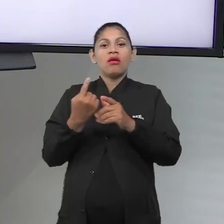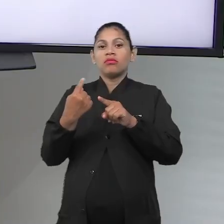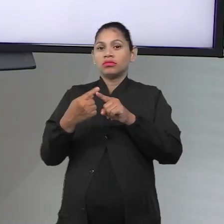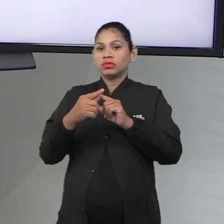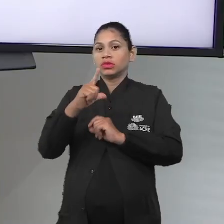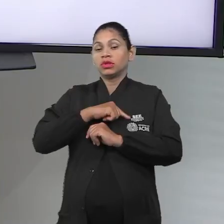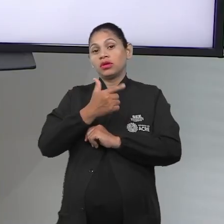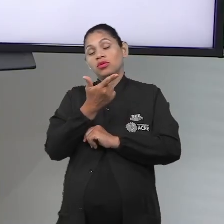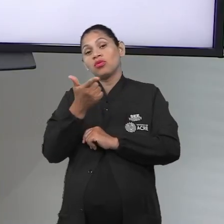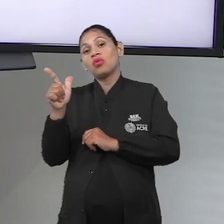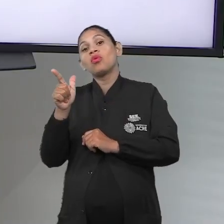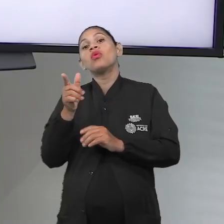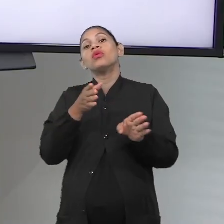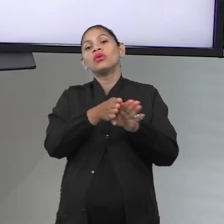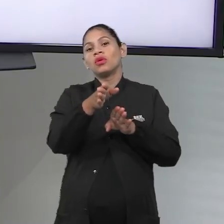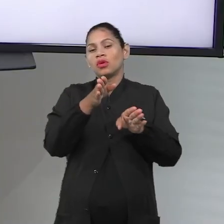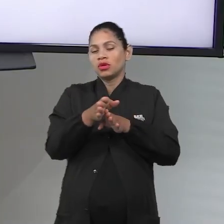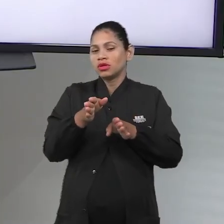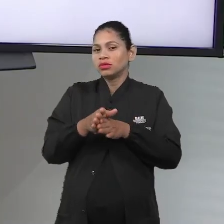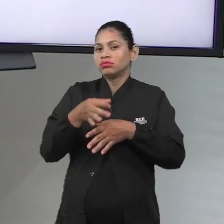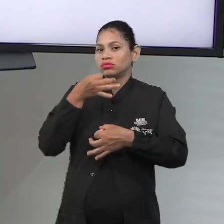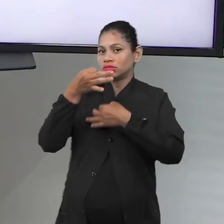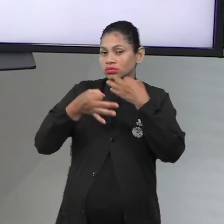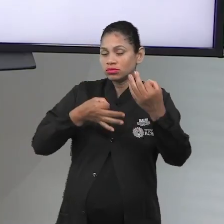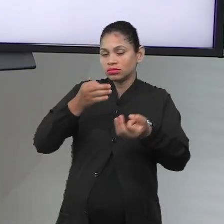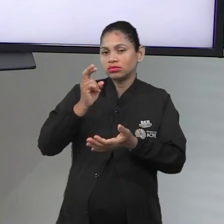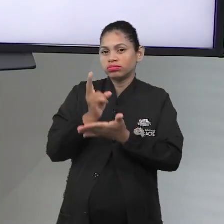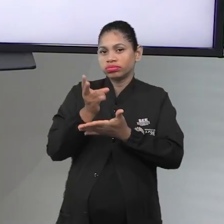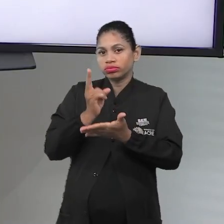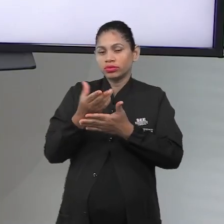temos outras sugestões nesta mesma